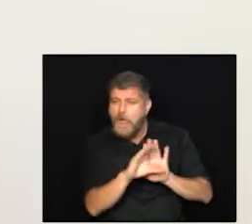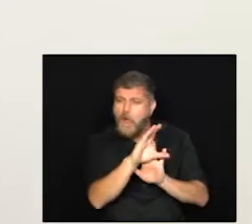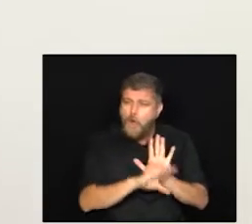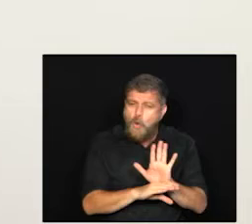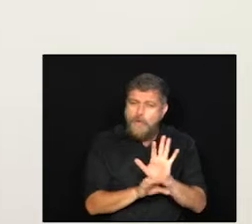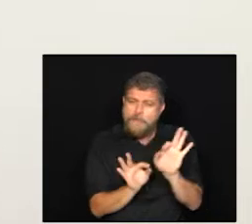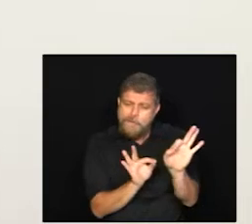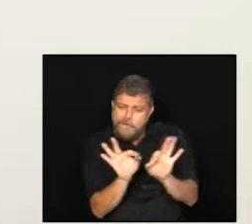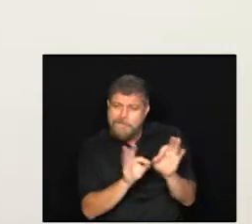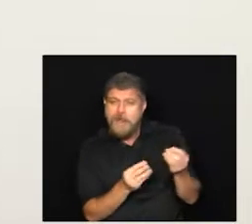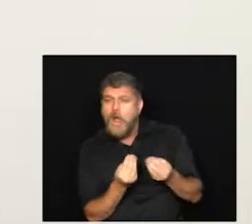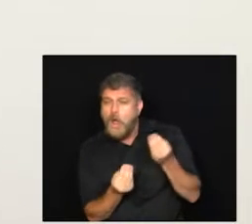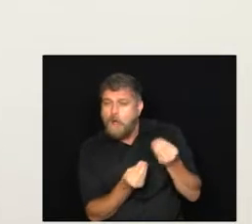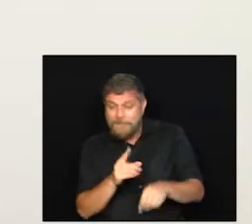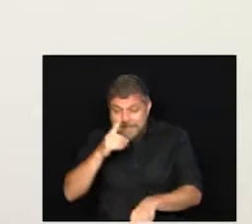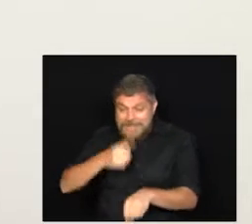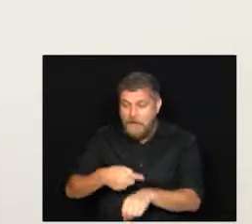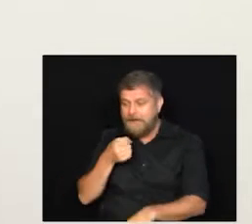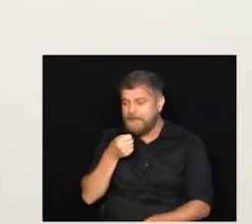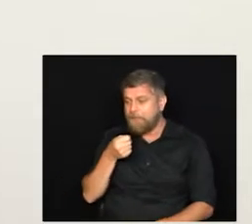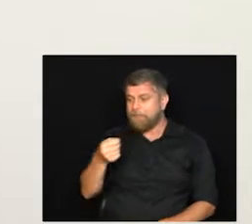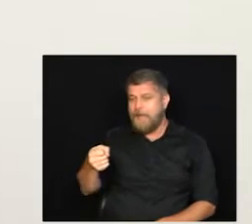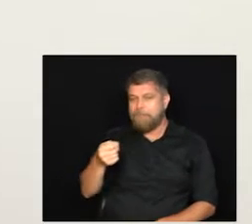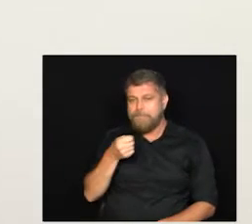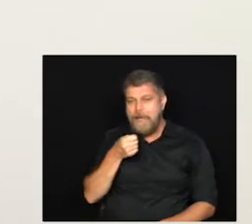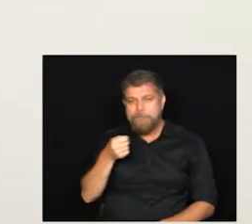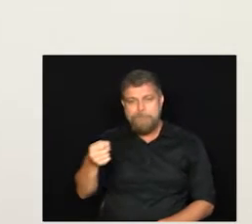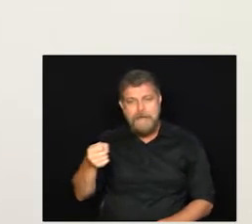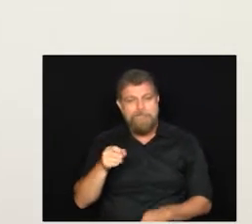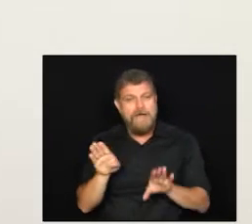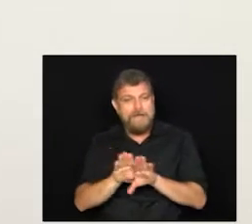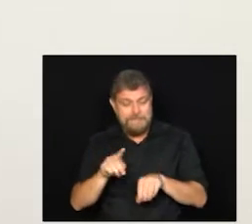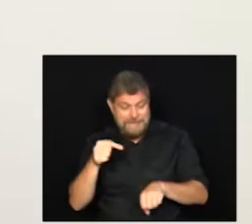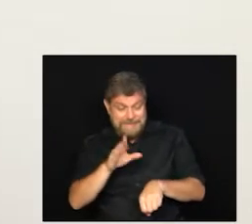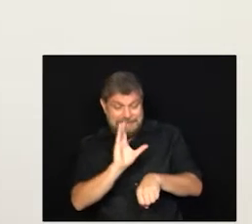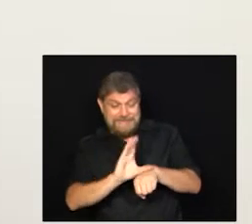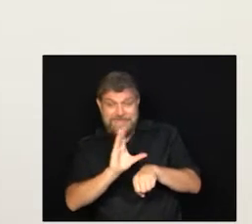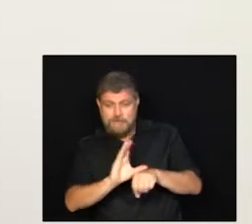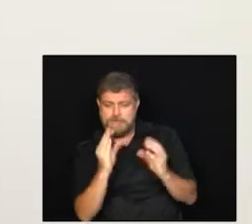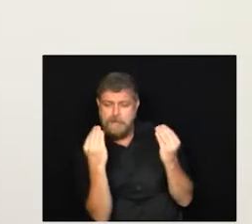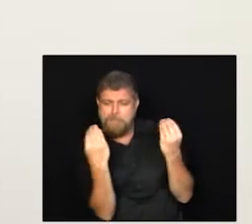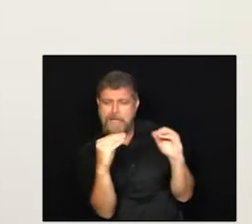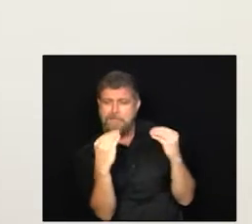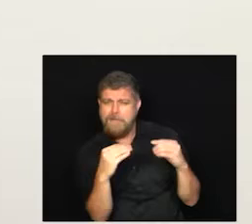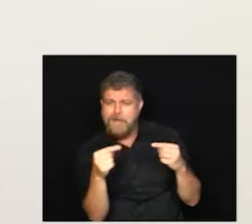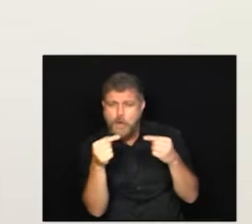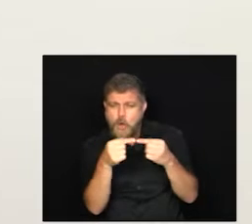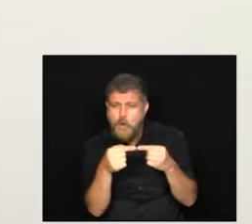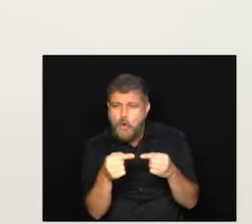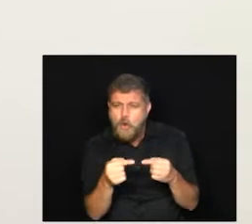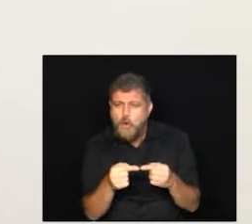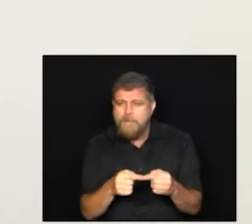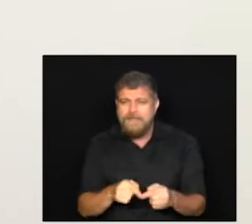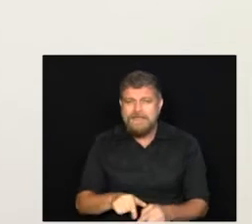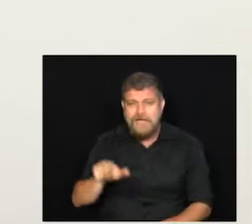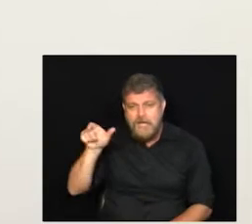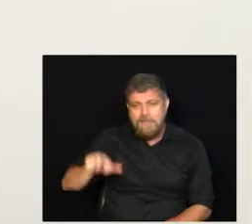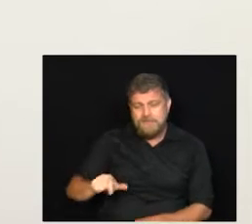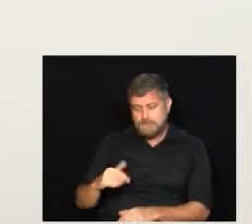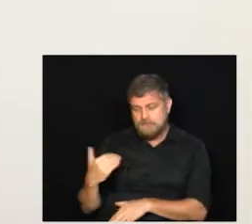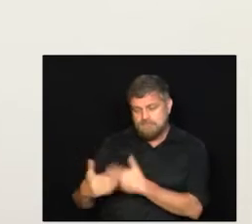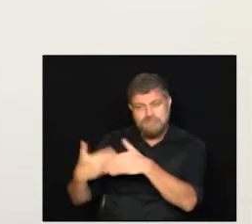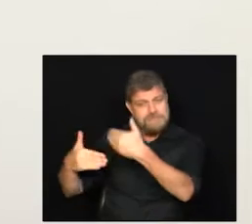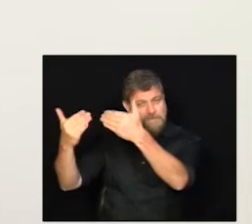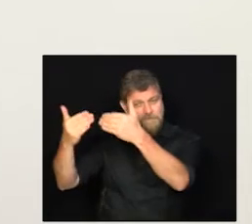como participarem de uma entrevista. E aí tem os cursos, né, mais ligados ao desenvolvimento dos hard skills